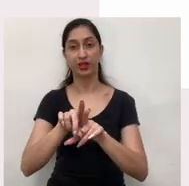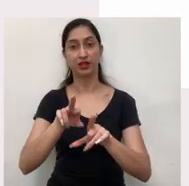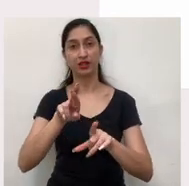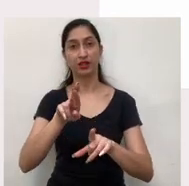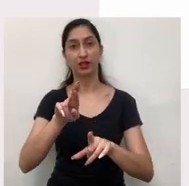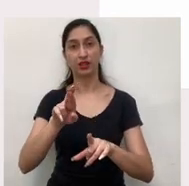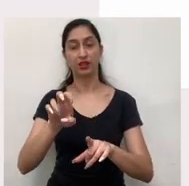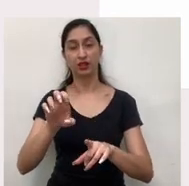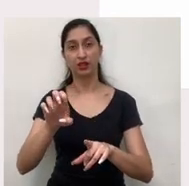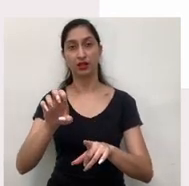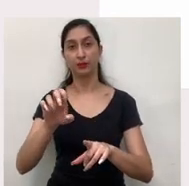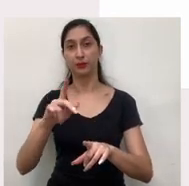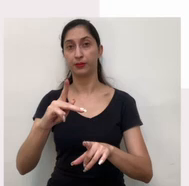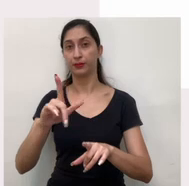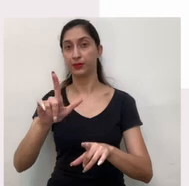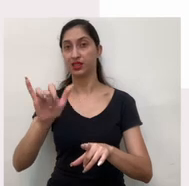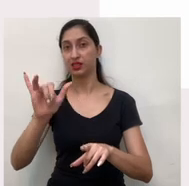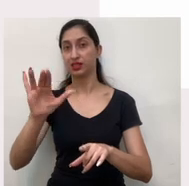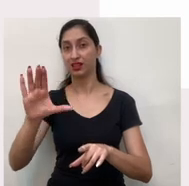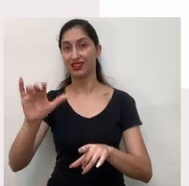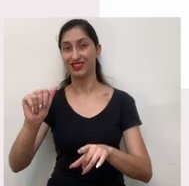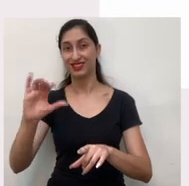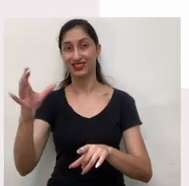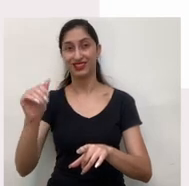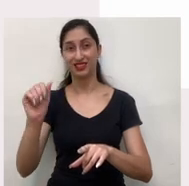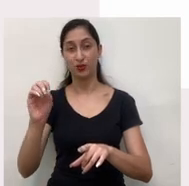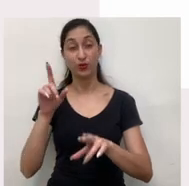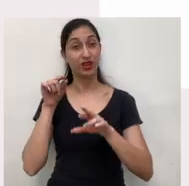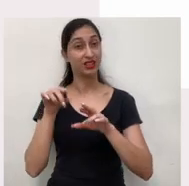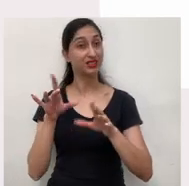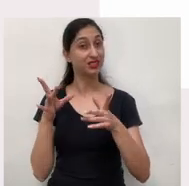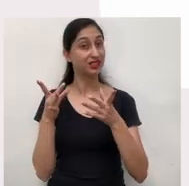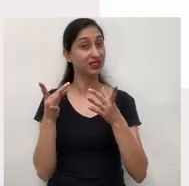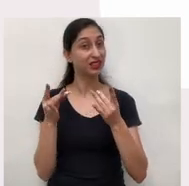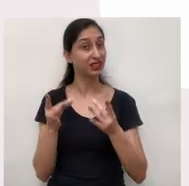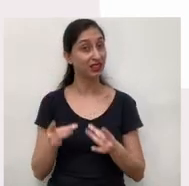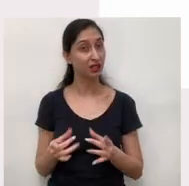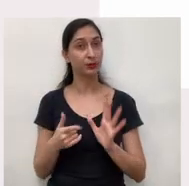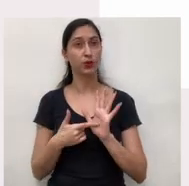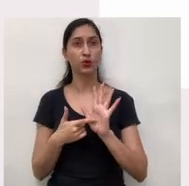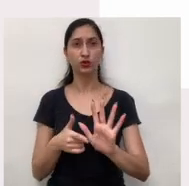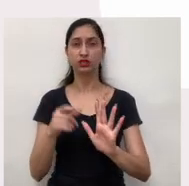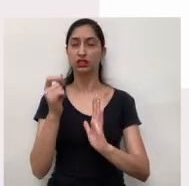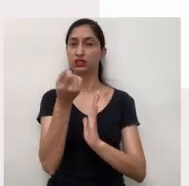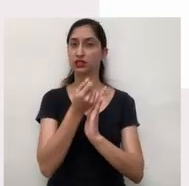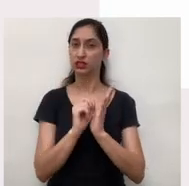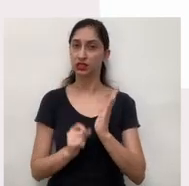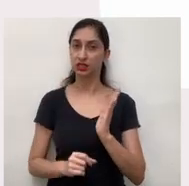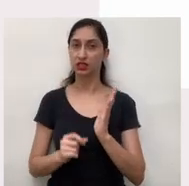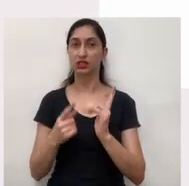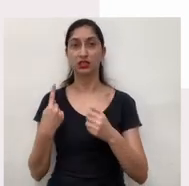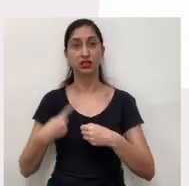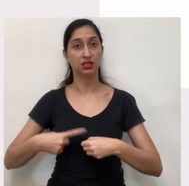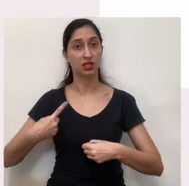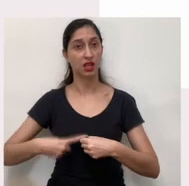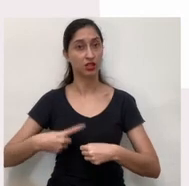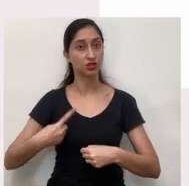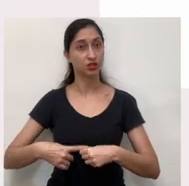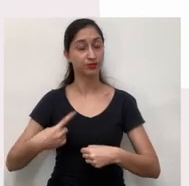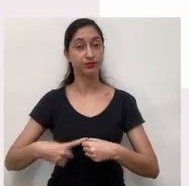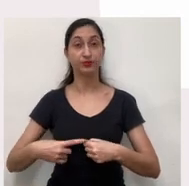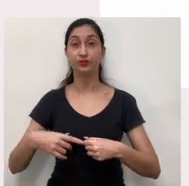Então, essa é um inventário que também, em certa medida, fala de uma escrita, né? De uma escrita na cidade, uma escrita